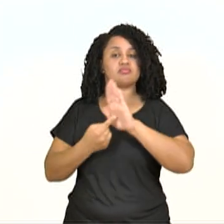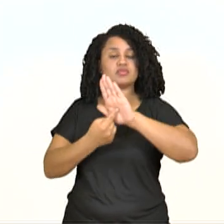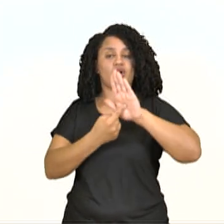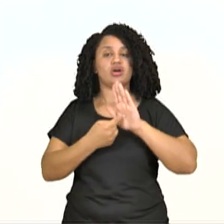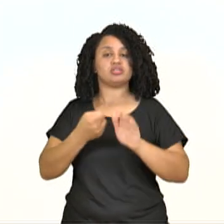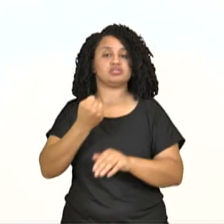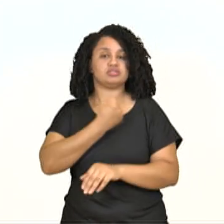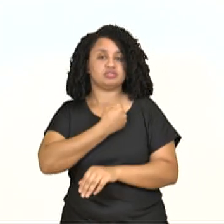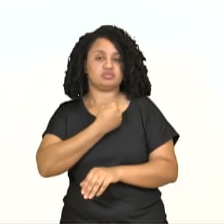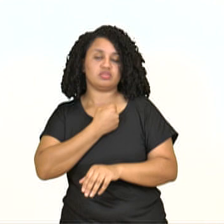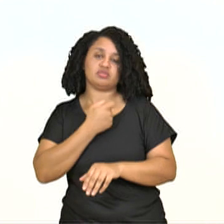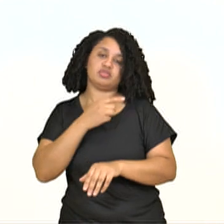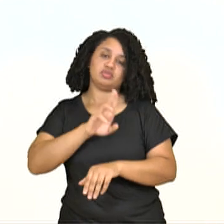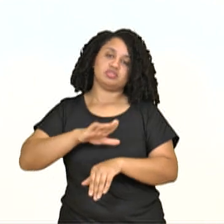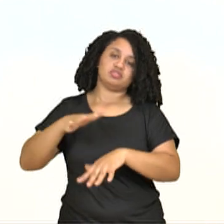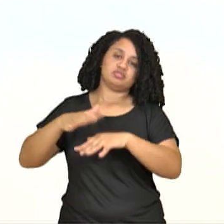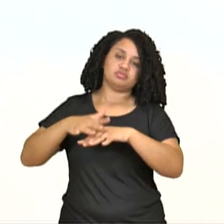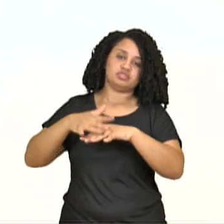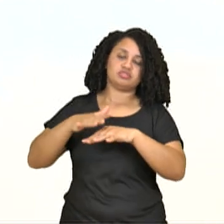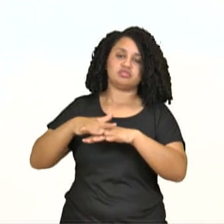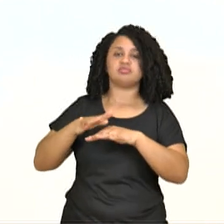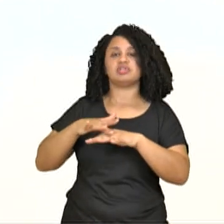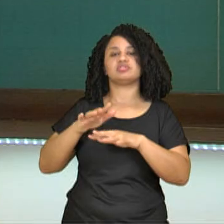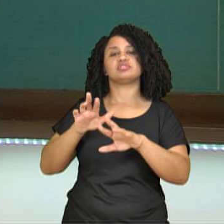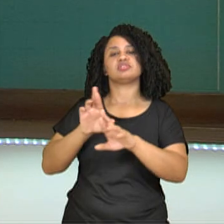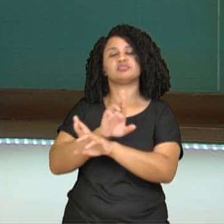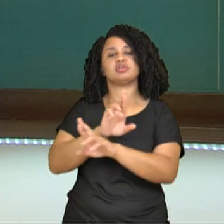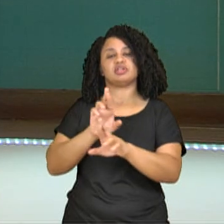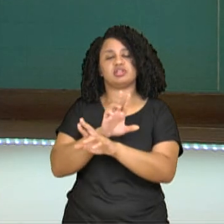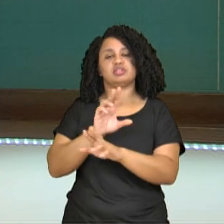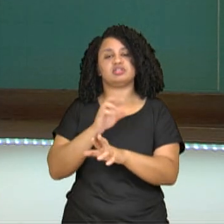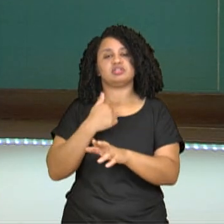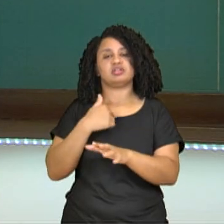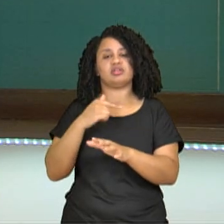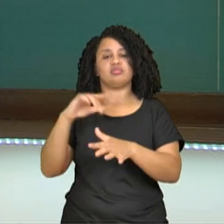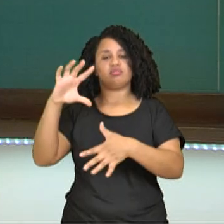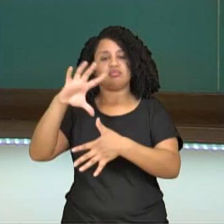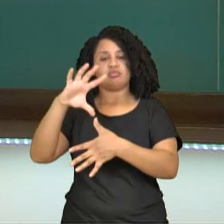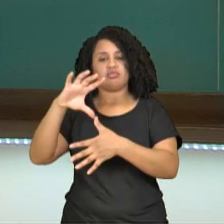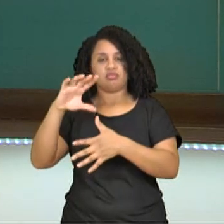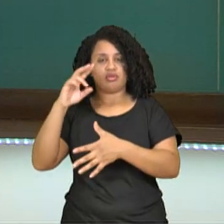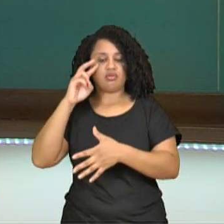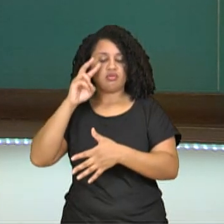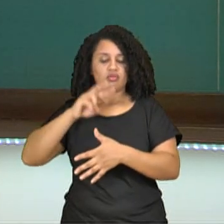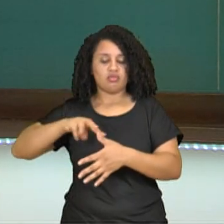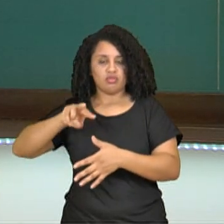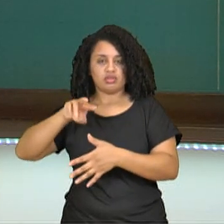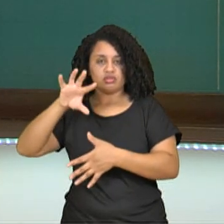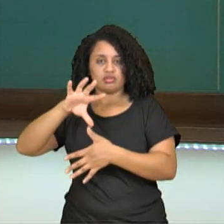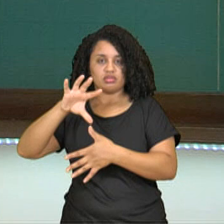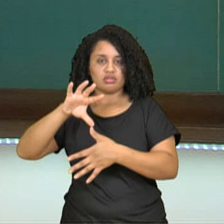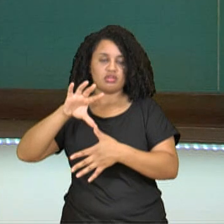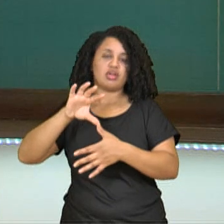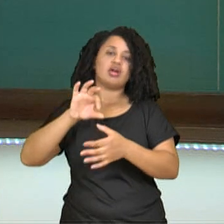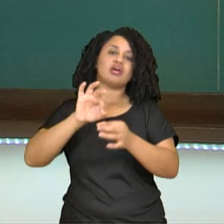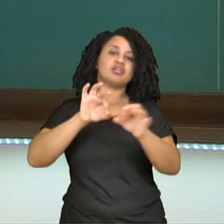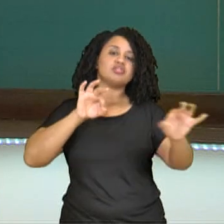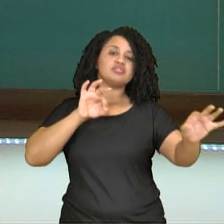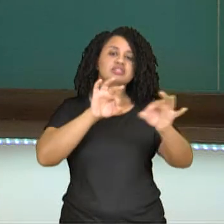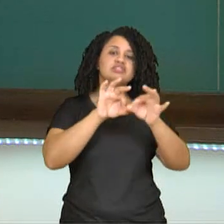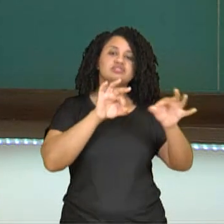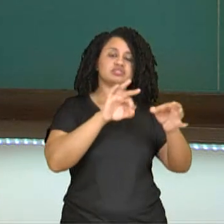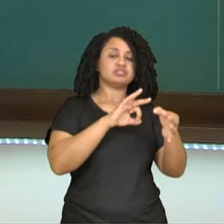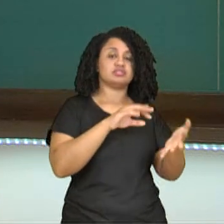representação matemática da relação entre a distância visualizada no mapa com aquela que